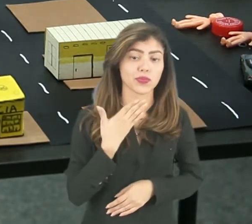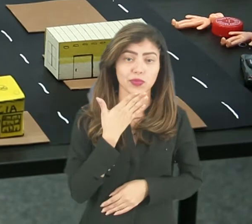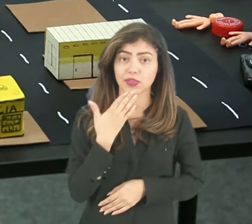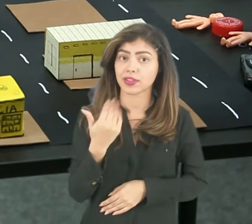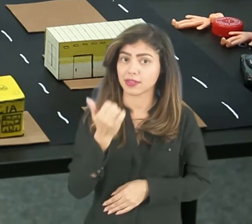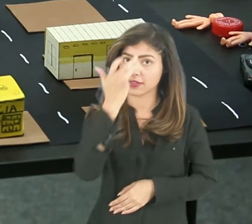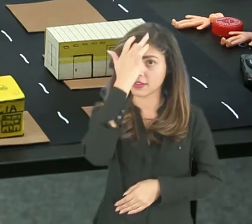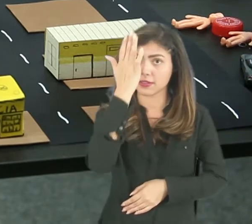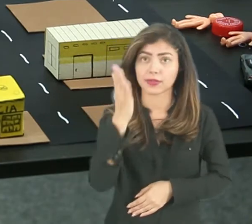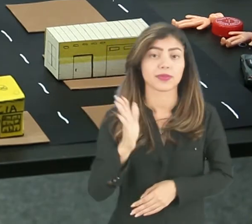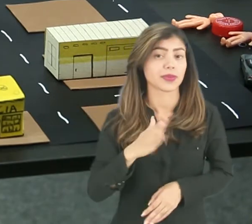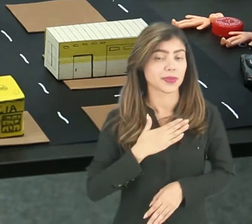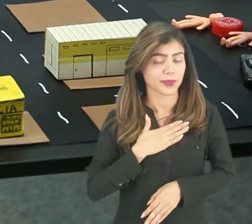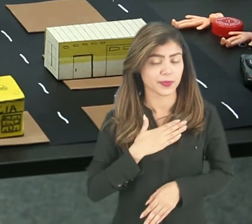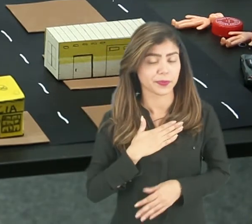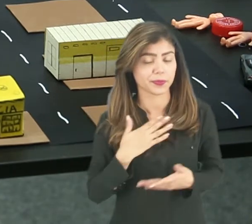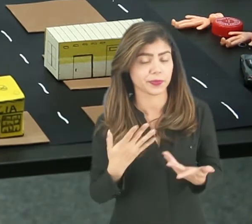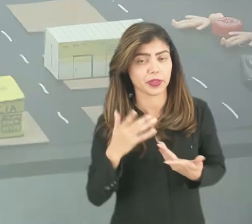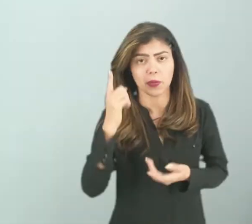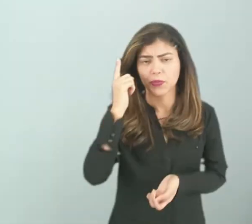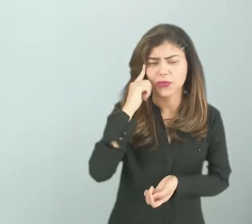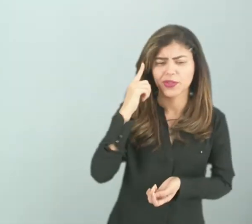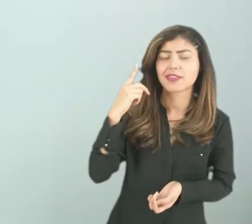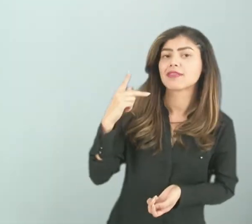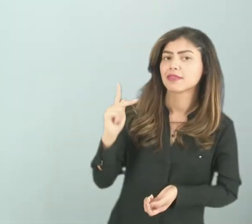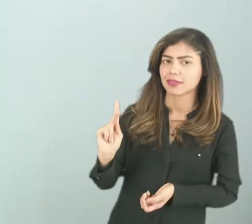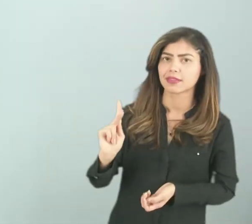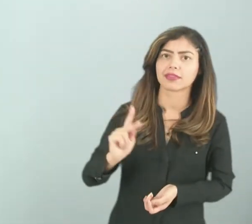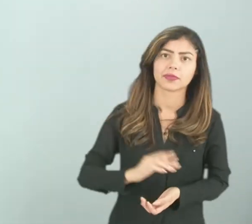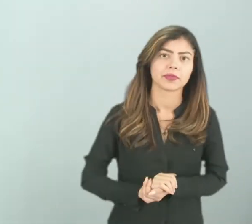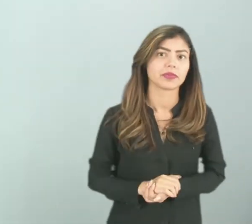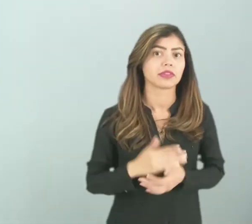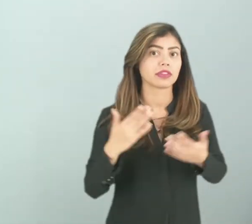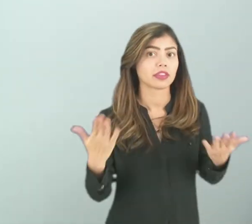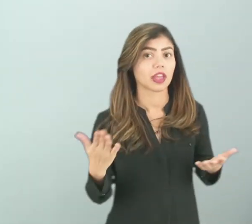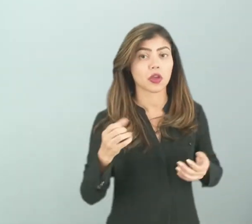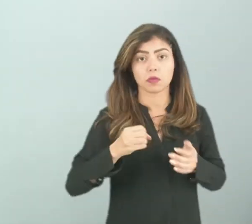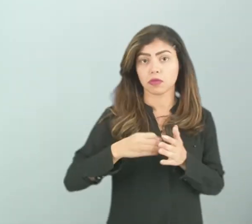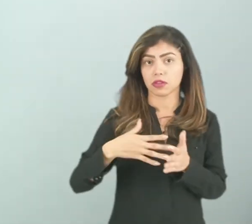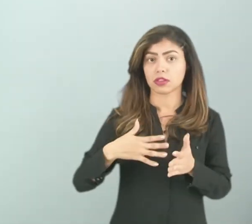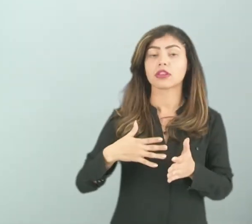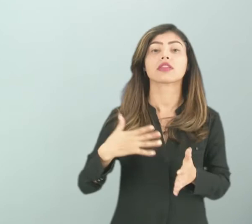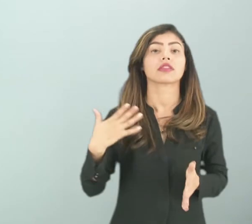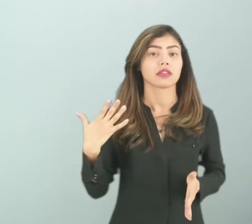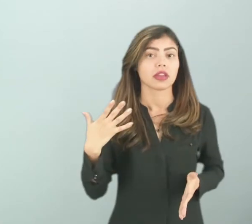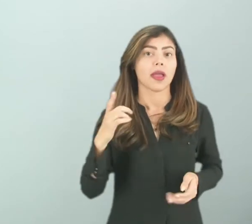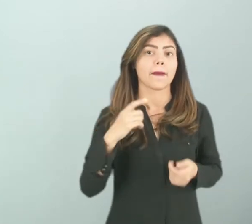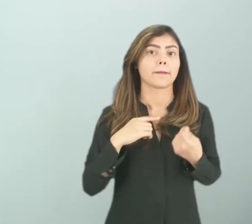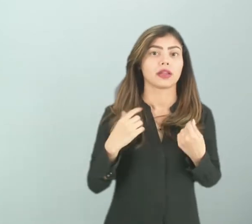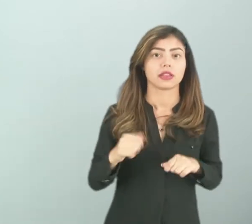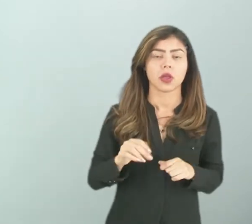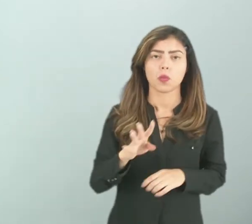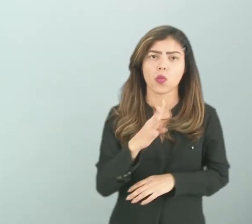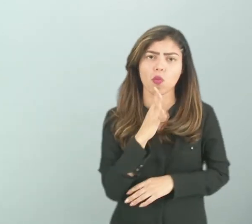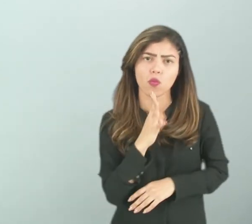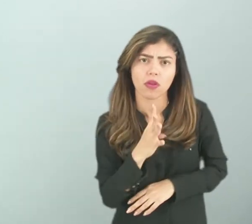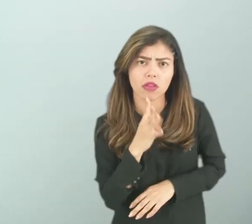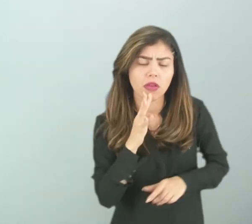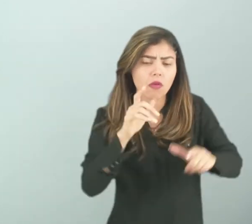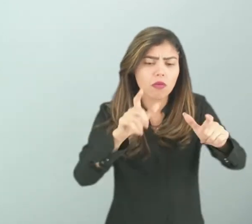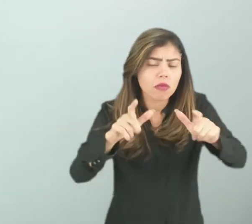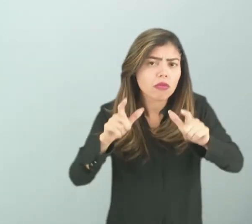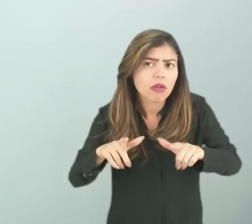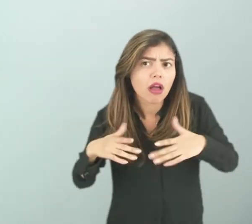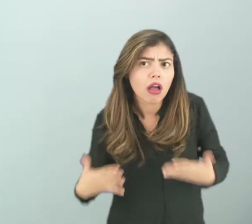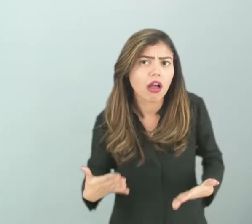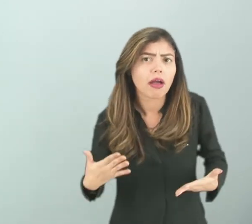ele. Esse foi o pensamento dele. Então, muitas vezes, nós precisamos conhecer o